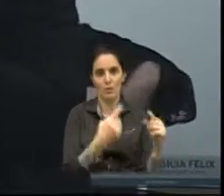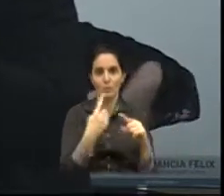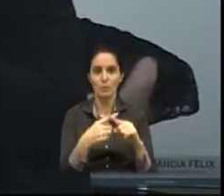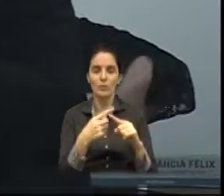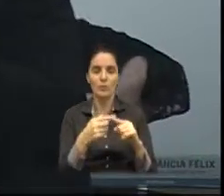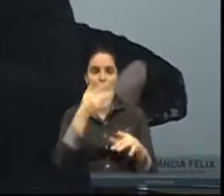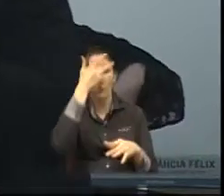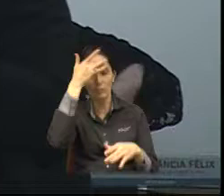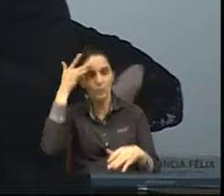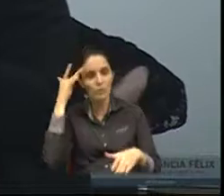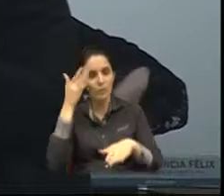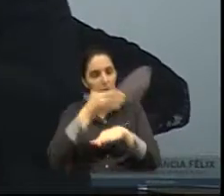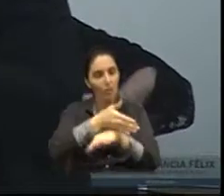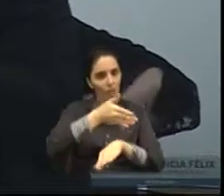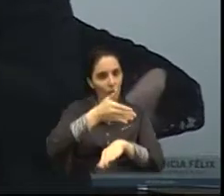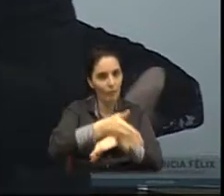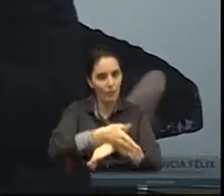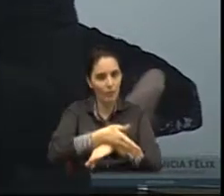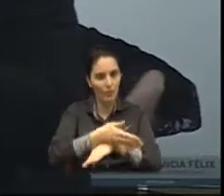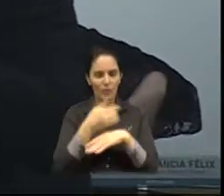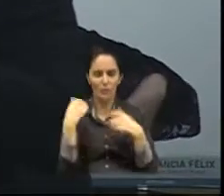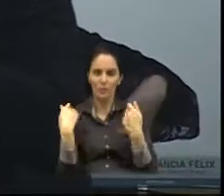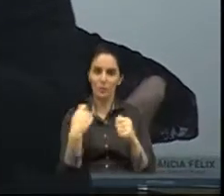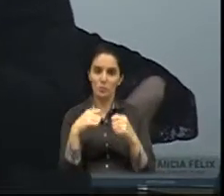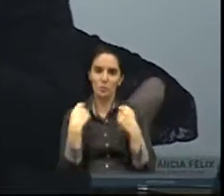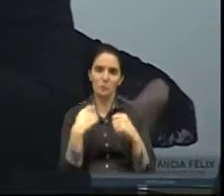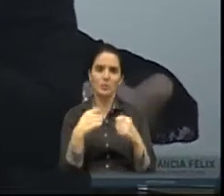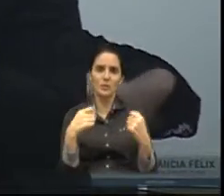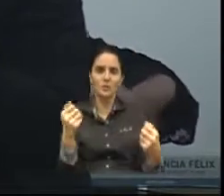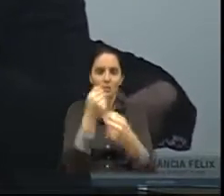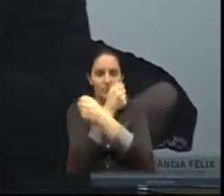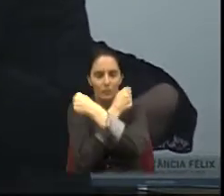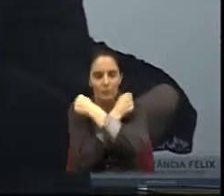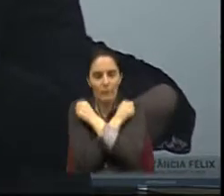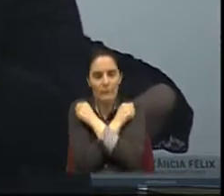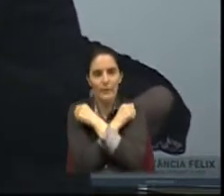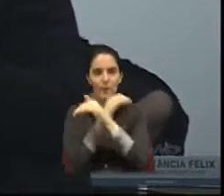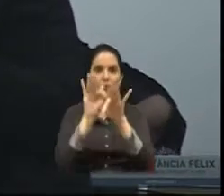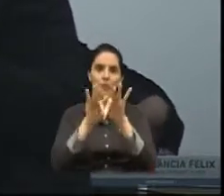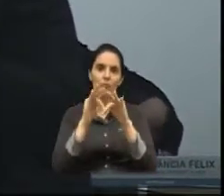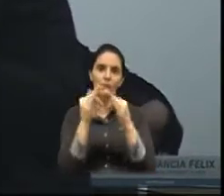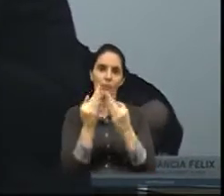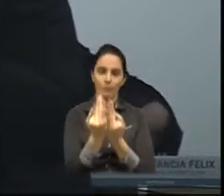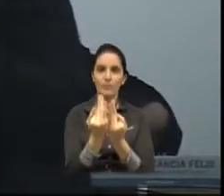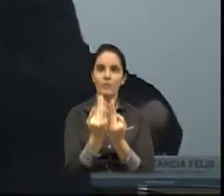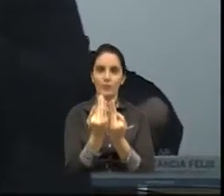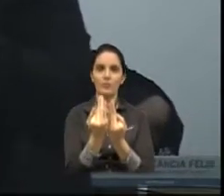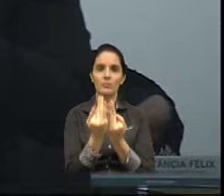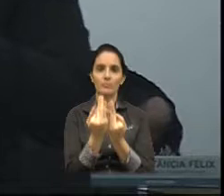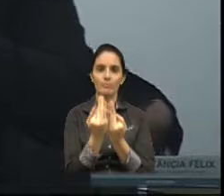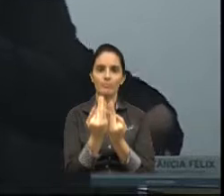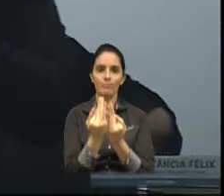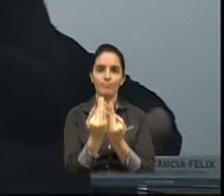ali carentes, às vezes, de um abraço na família, e ali eles têm.